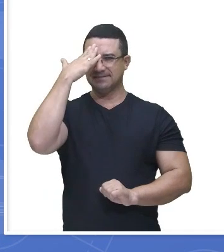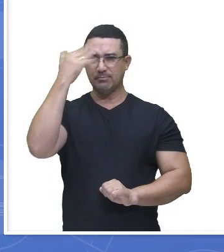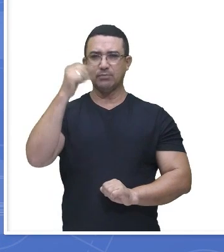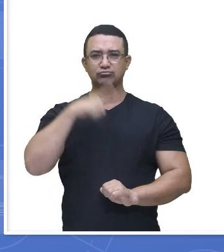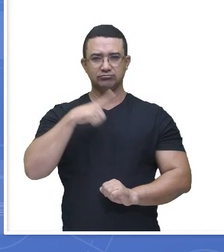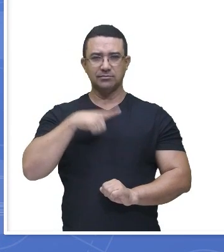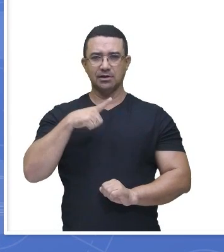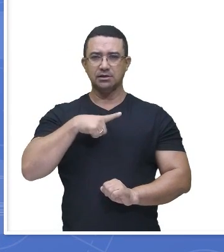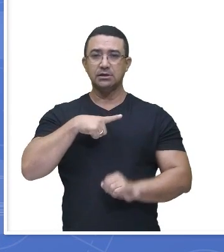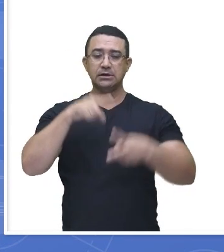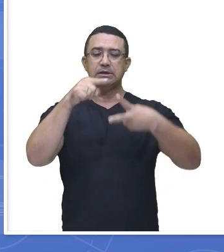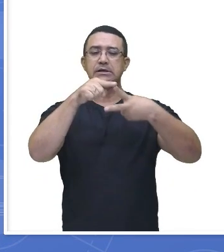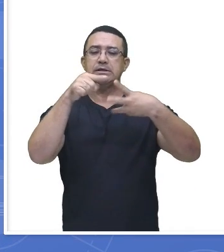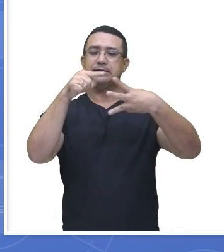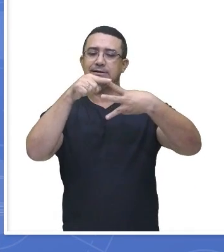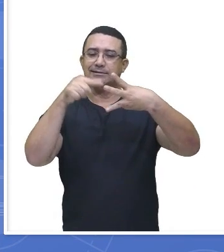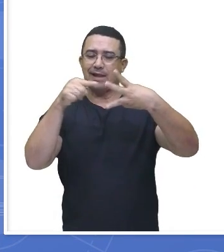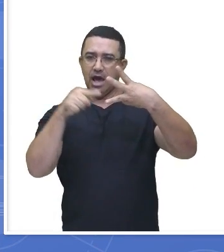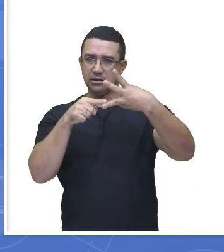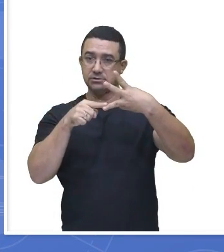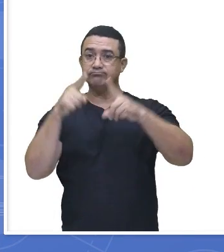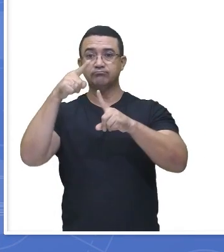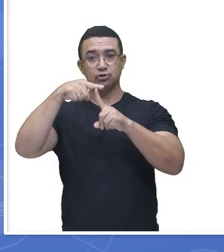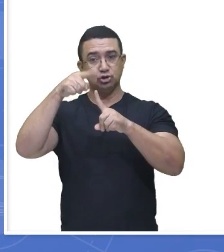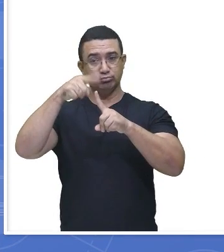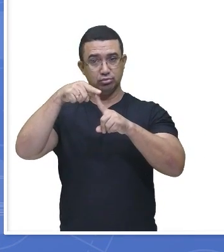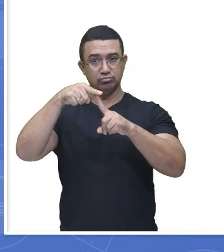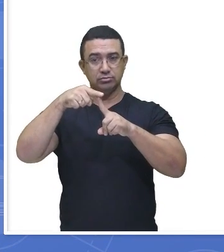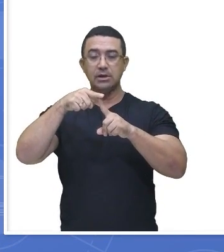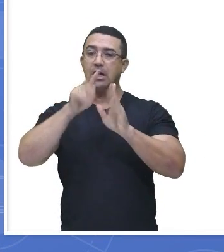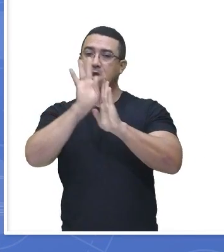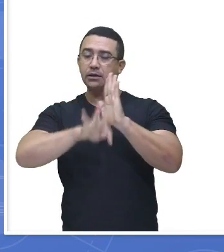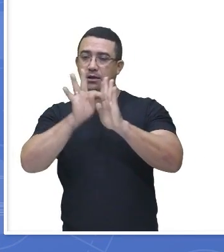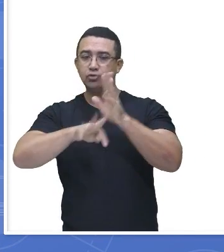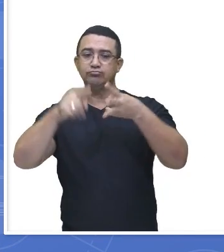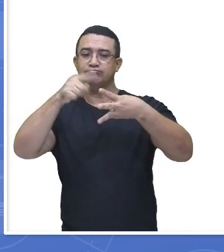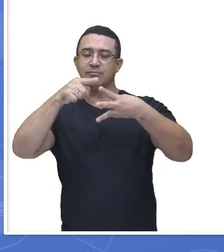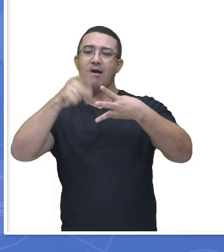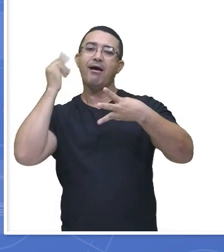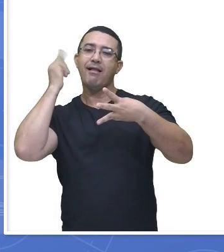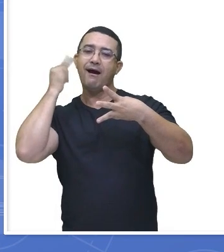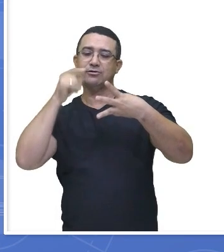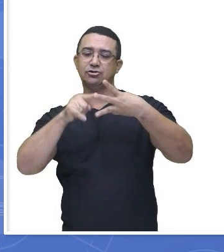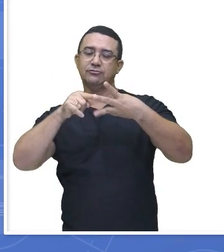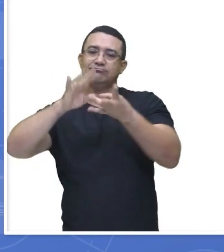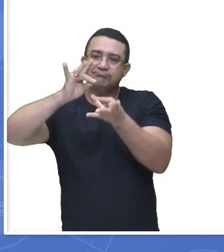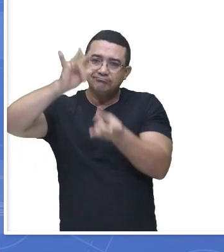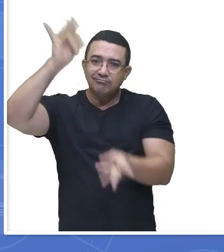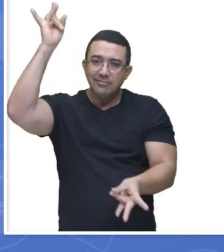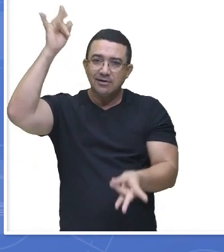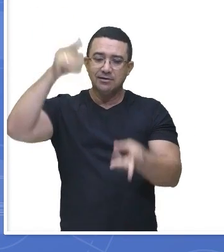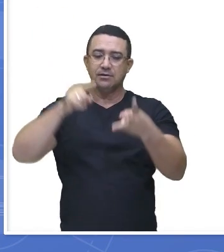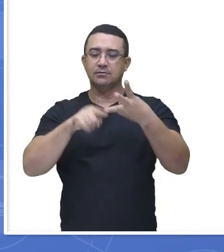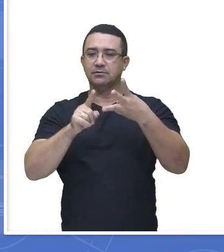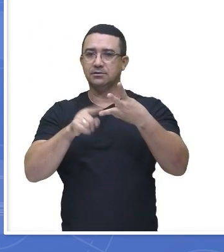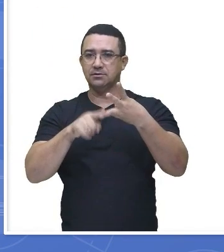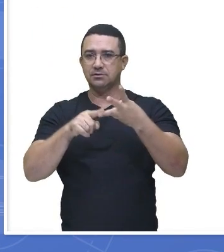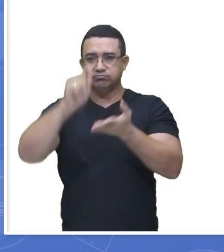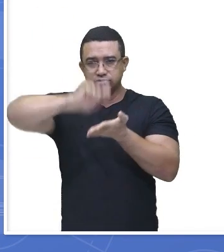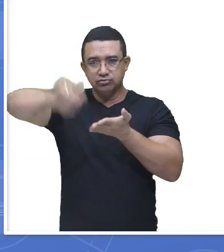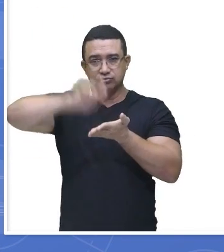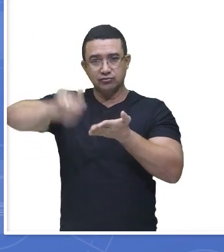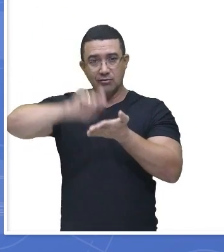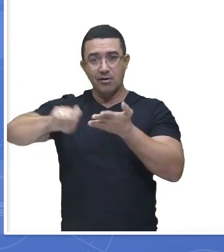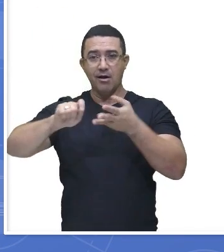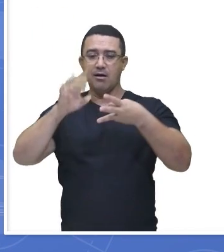existem 3 tipos de textos, né? O narrativo, o descritivo e o dissertativo. Cada um deles é